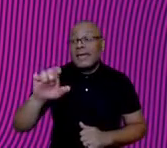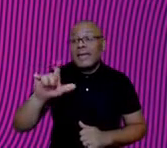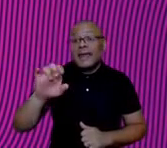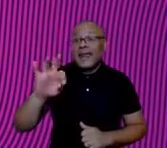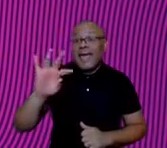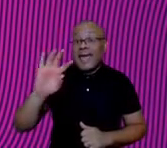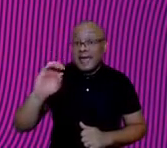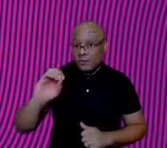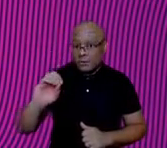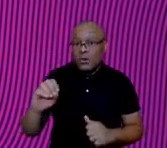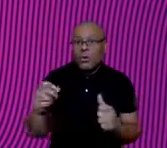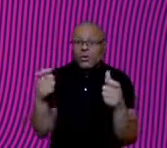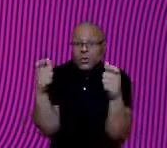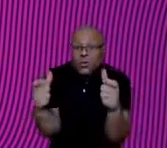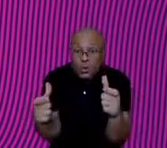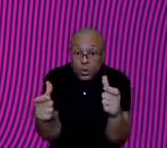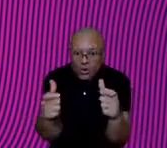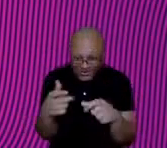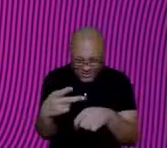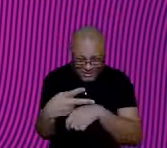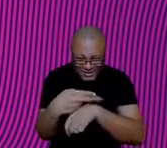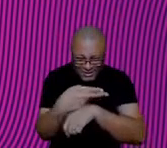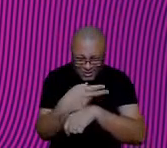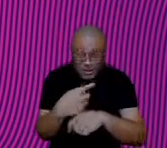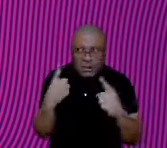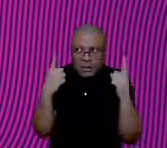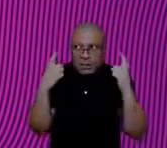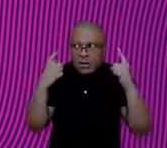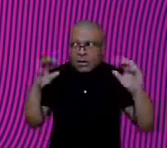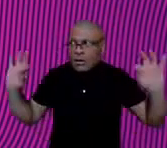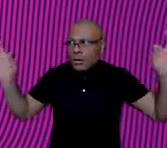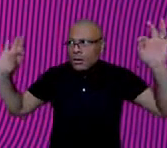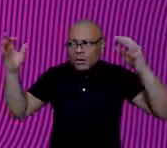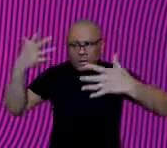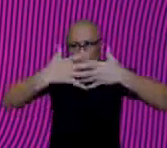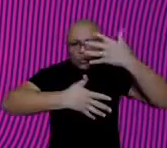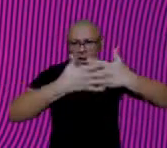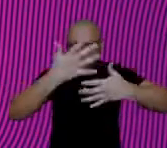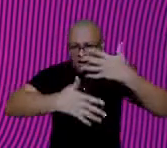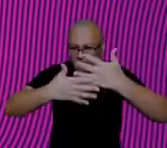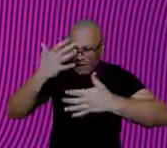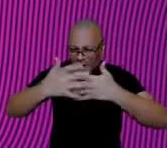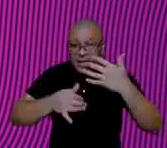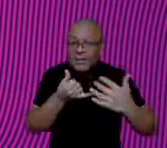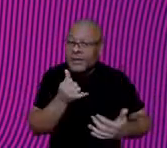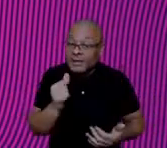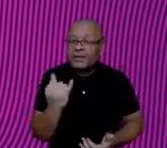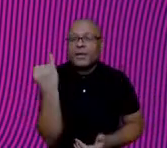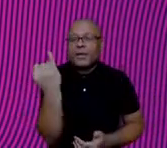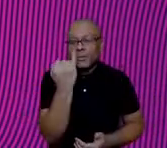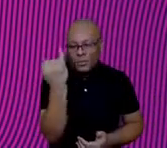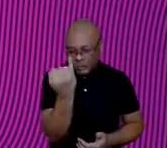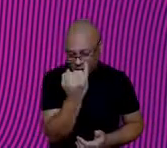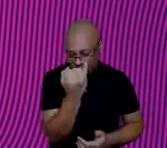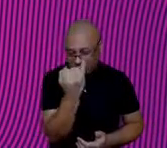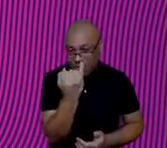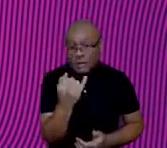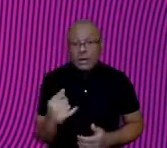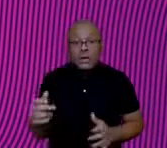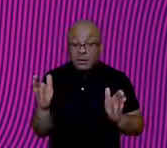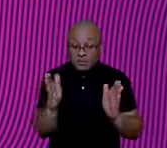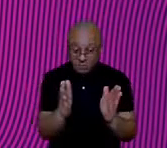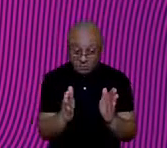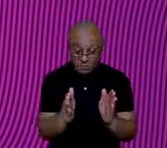cirúrgica, no geral, que não tenha muito ruído, para você não ter interferência com a parte eletromagnética, é fundamental. E no pós, no